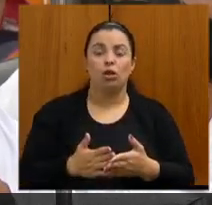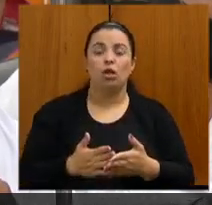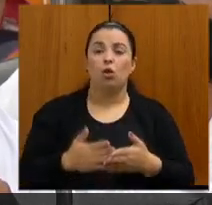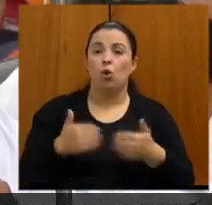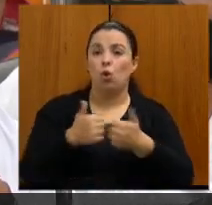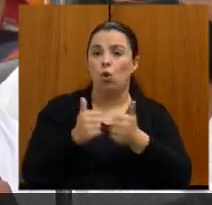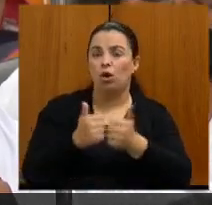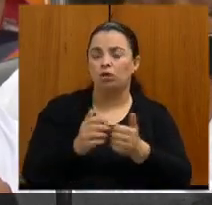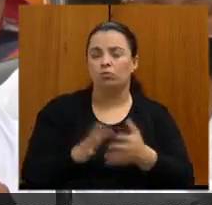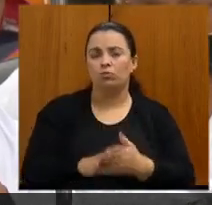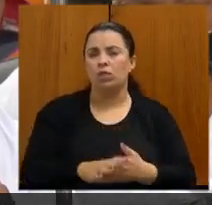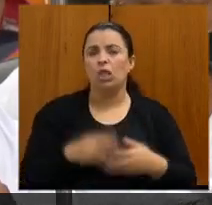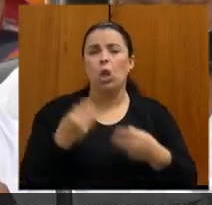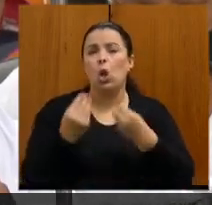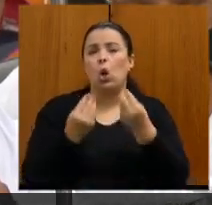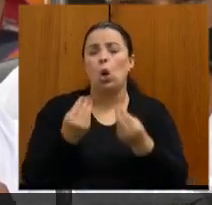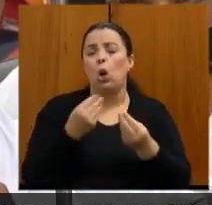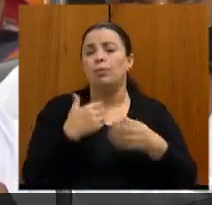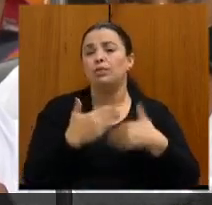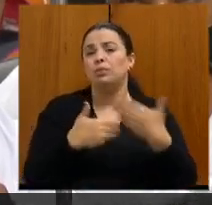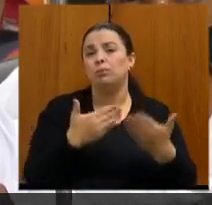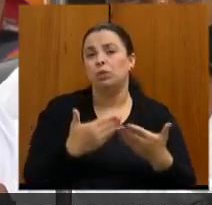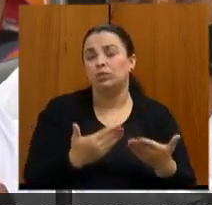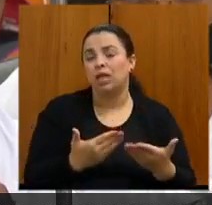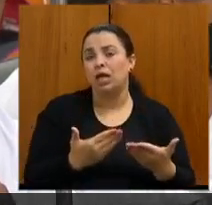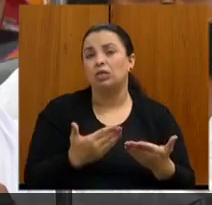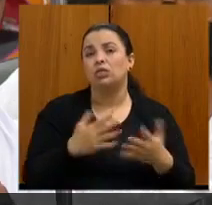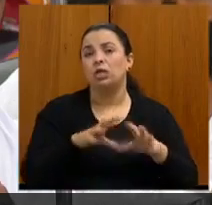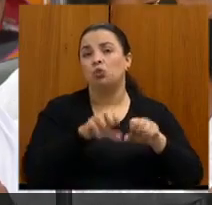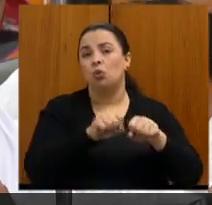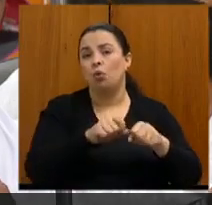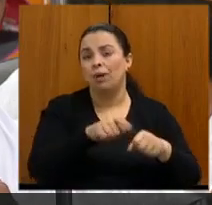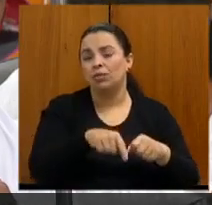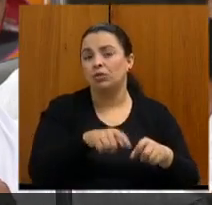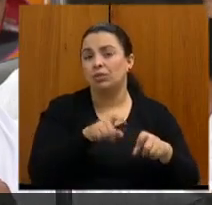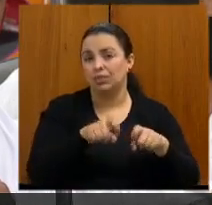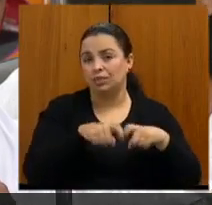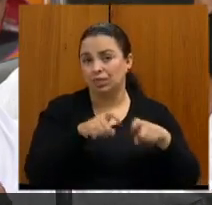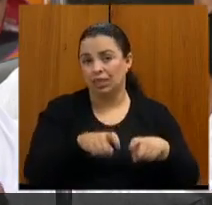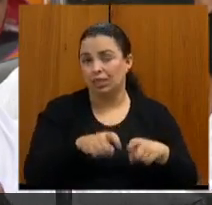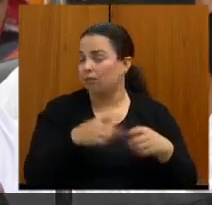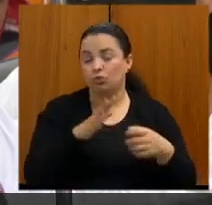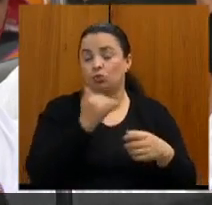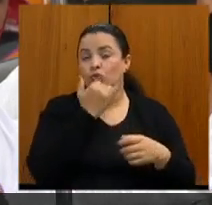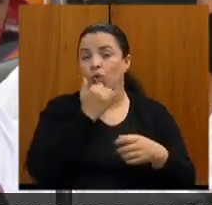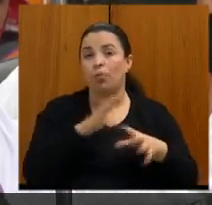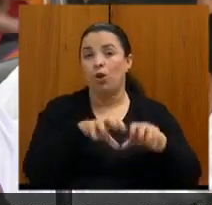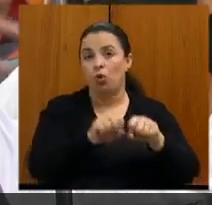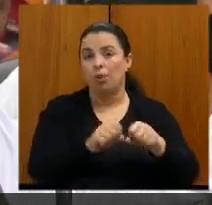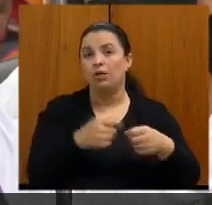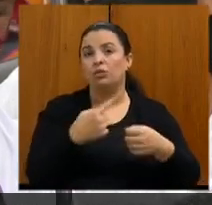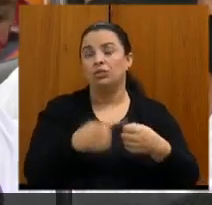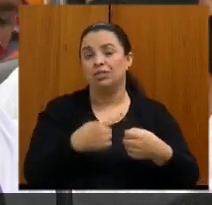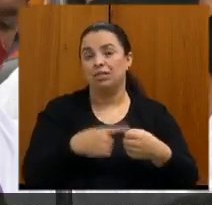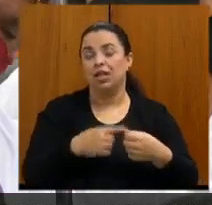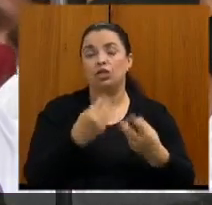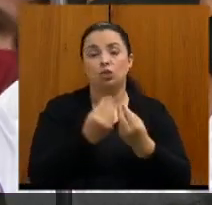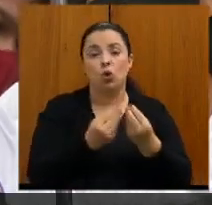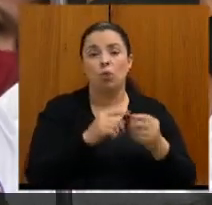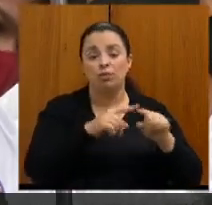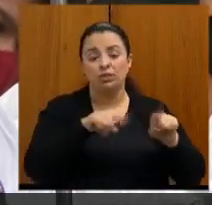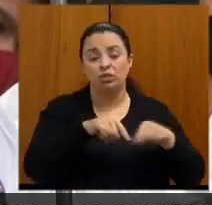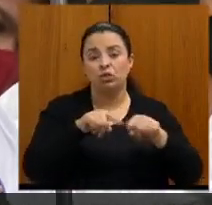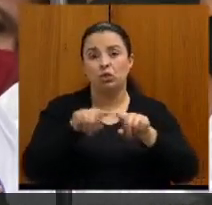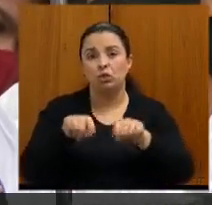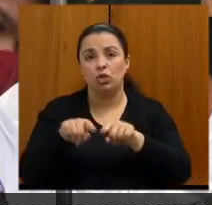como que se dá esse processo das ocupações urbanas né e da dos loteamentos